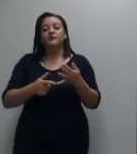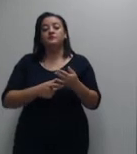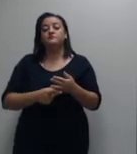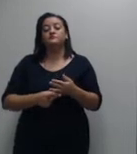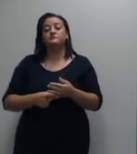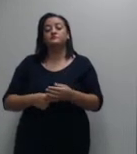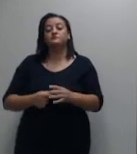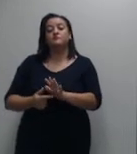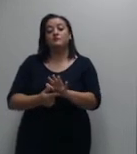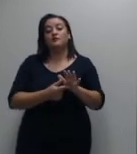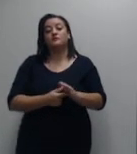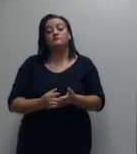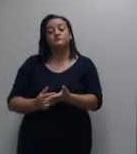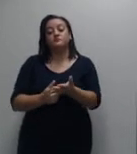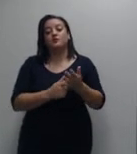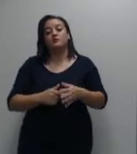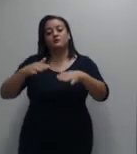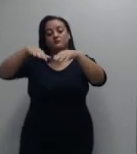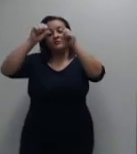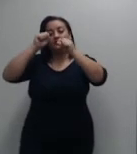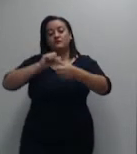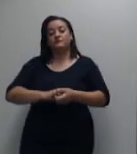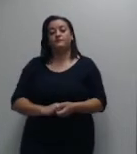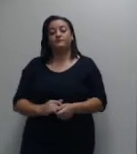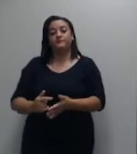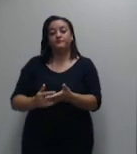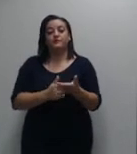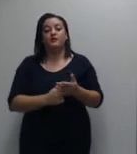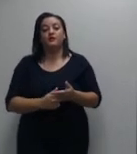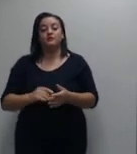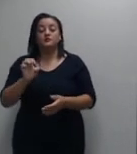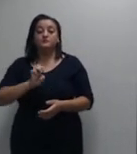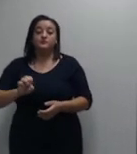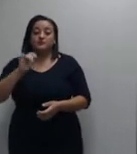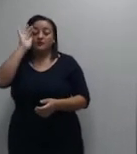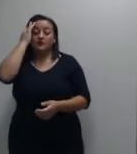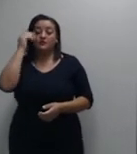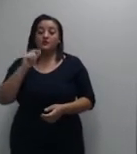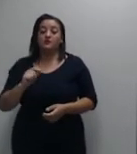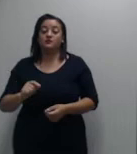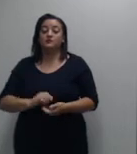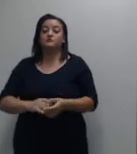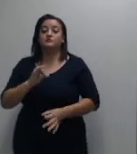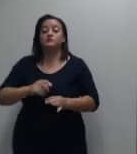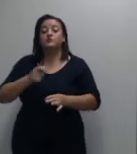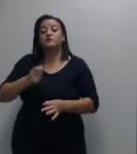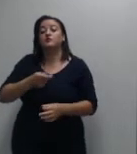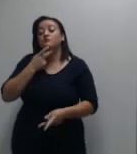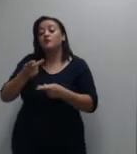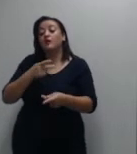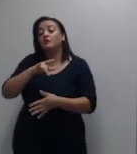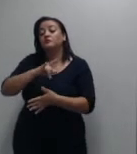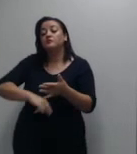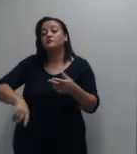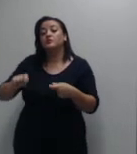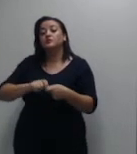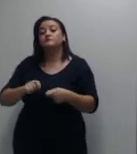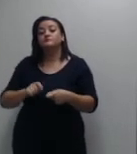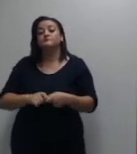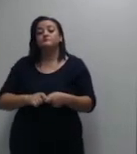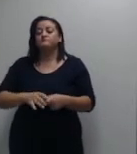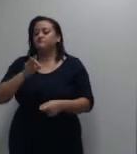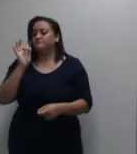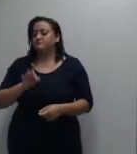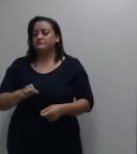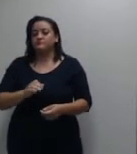efeitos do acórdão do Tribunal de Contas do Estado que entendeu vídeos que aquela certo então cuidado era vida digna